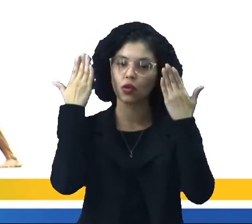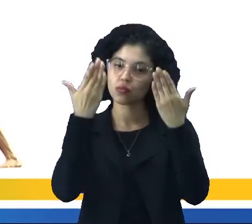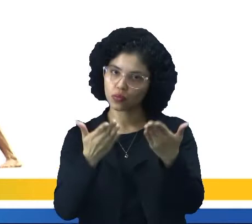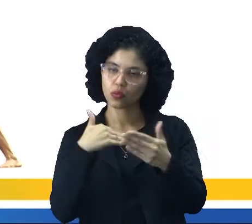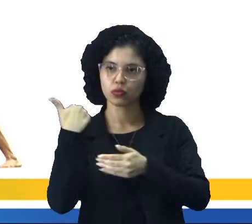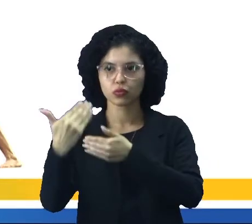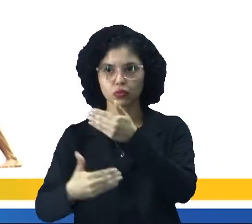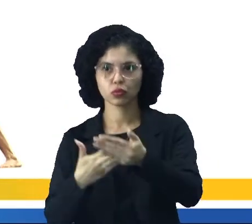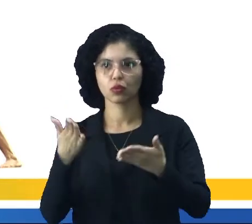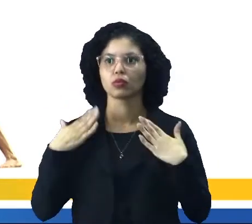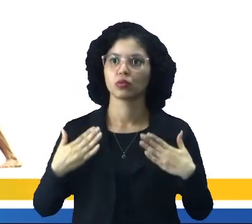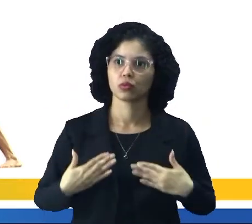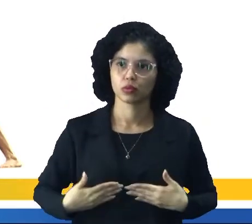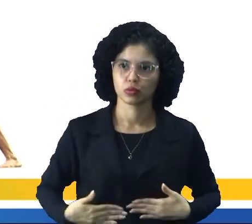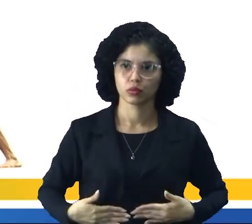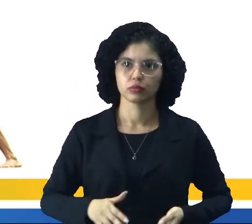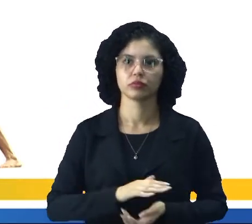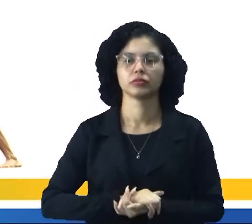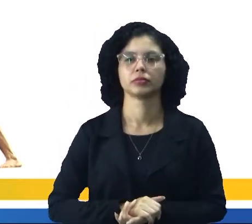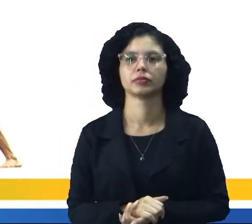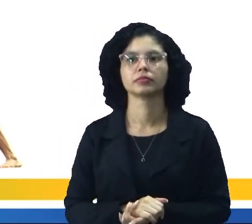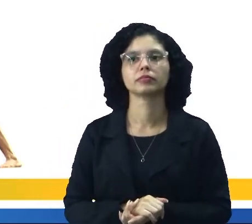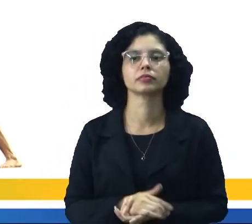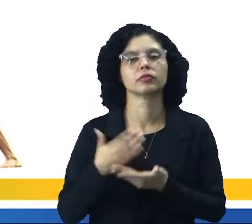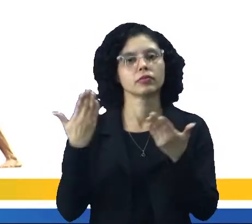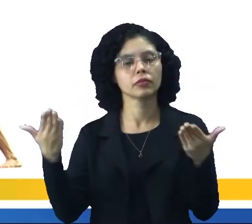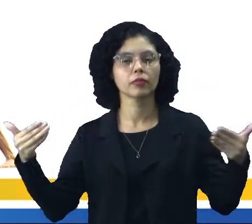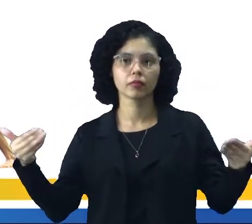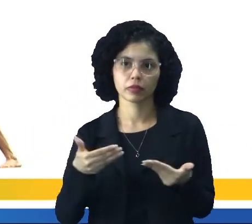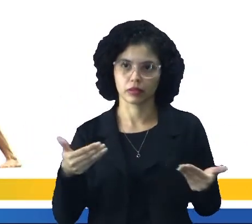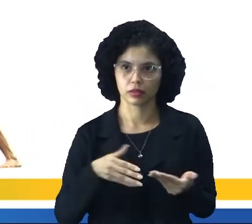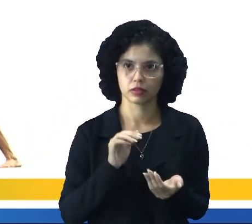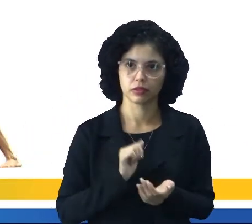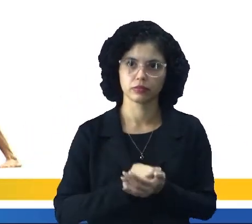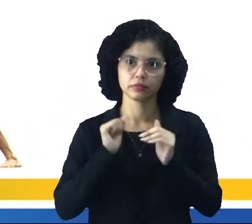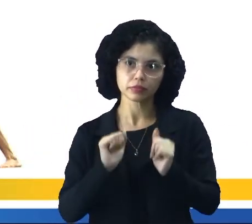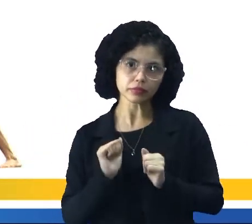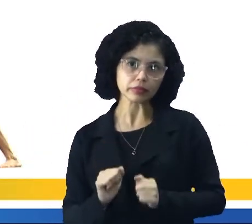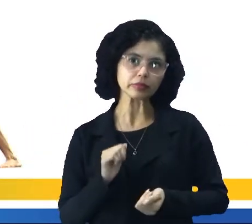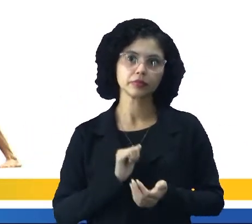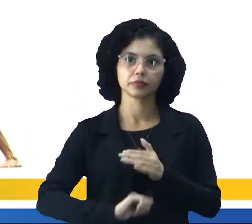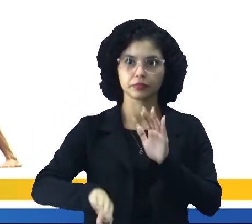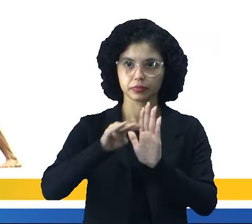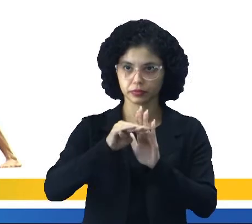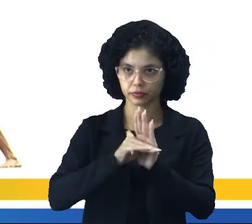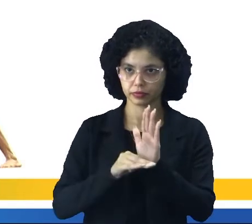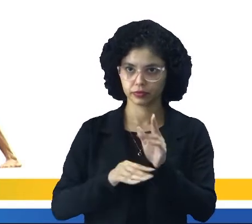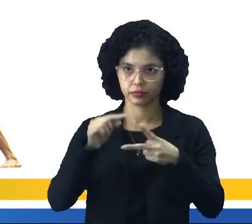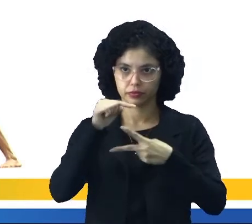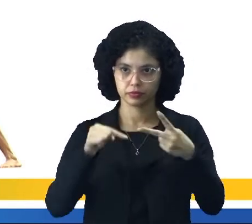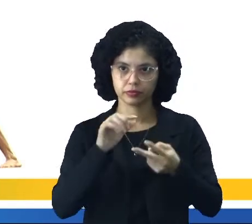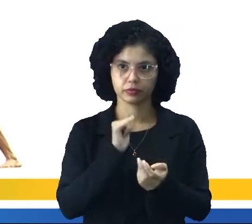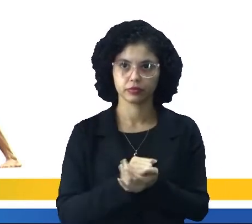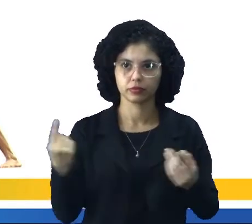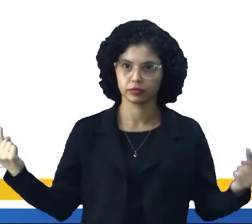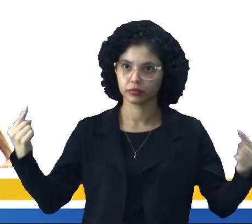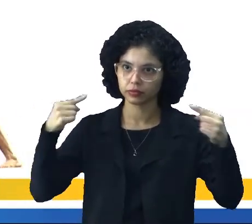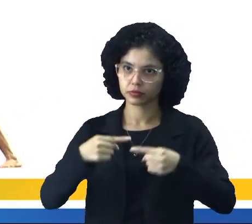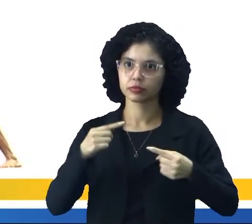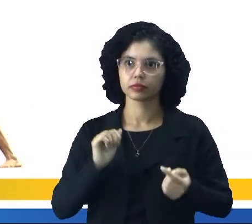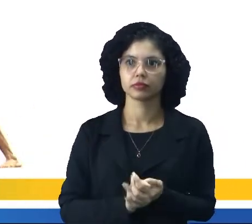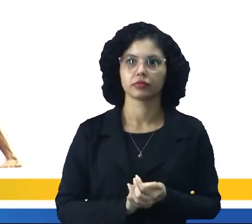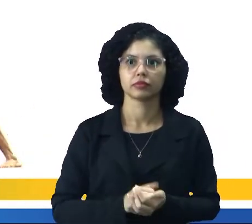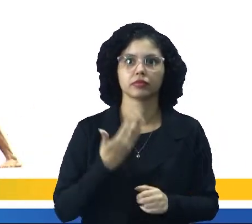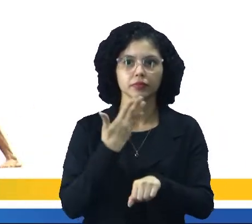para o desenvolvimento do condicionamento físico. Então, atualmente, as ginásticas podem ser classificadas em 2 modalidades: